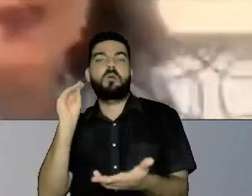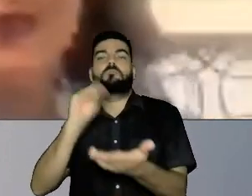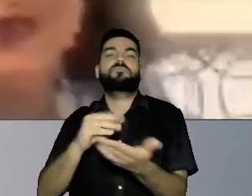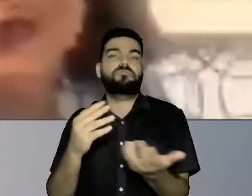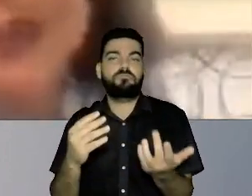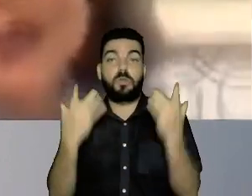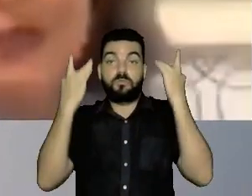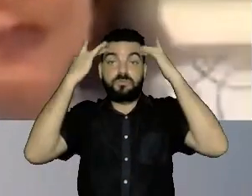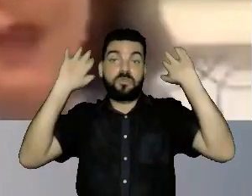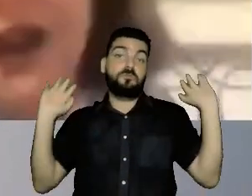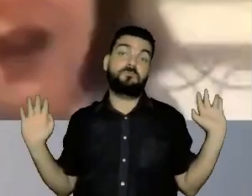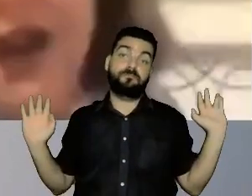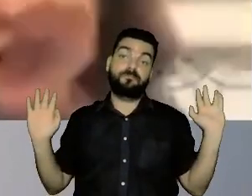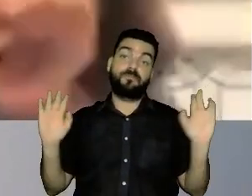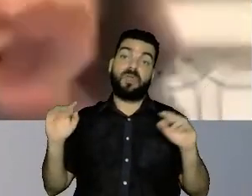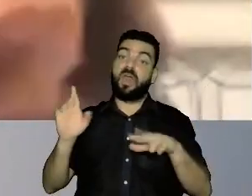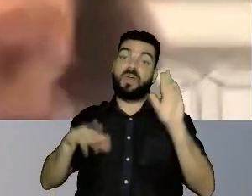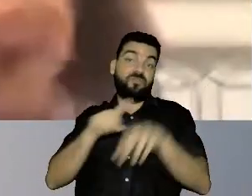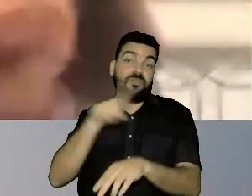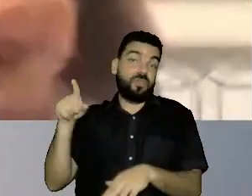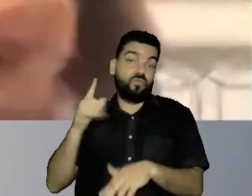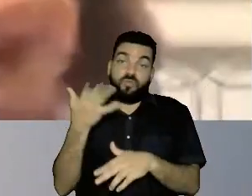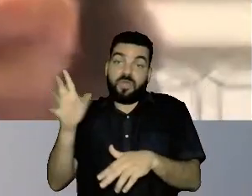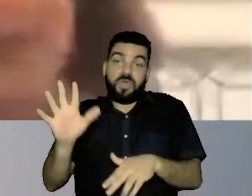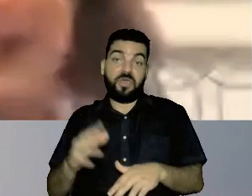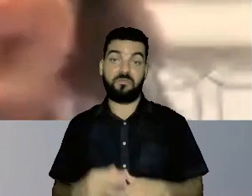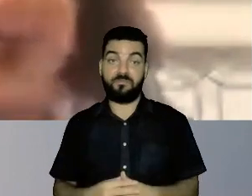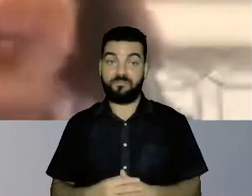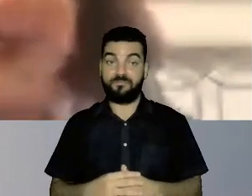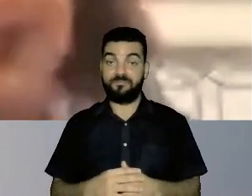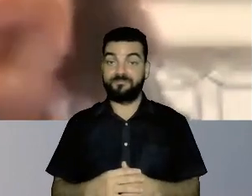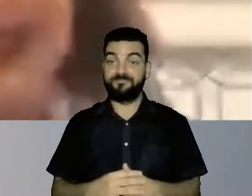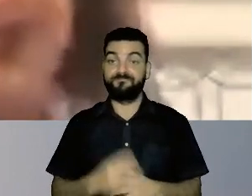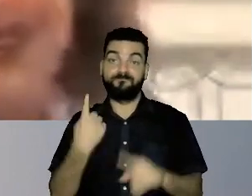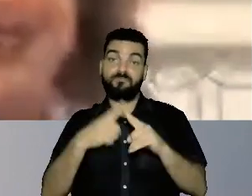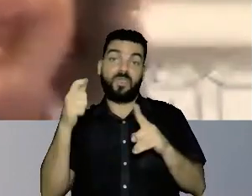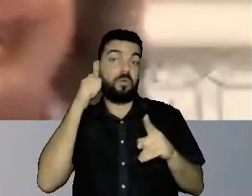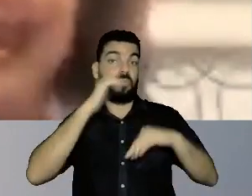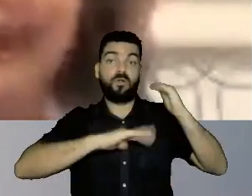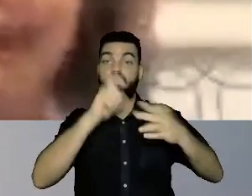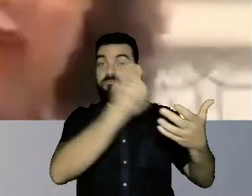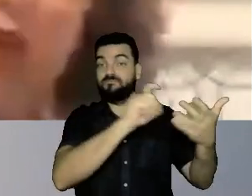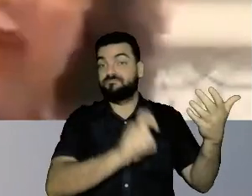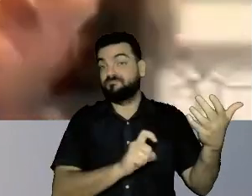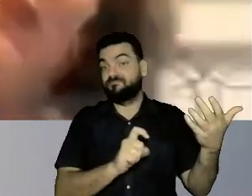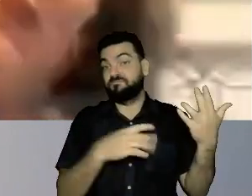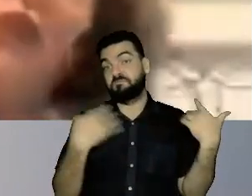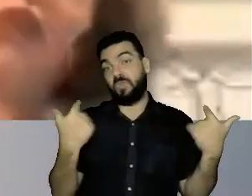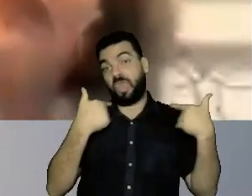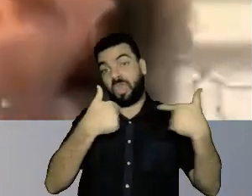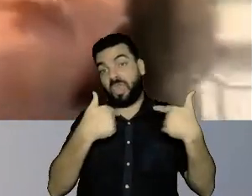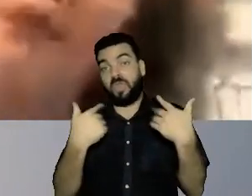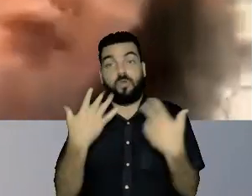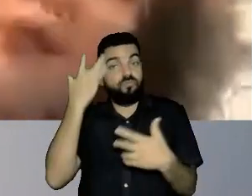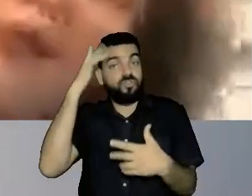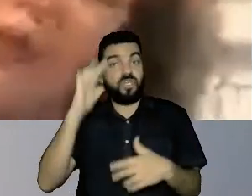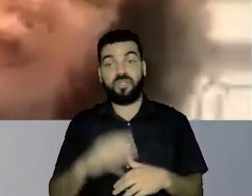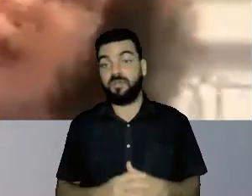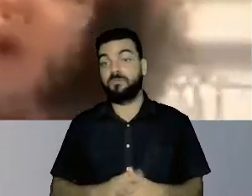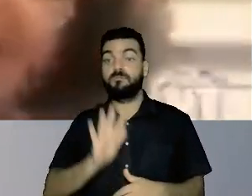talvez não tenha muito sentido se eu falar isso para uma grafiteira, ela pode rir de mim, né? Mas como a